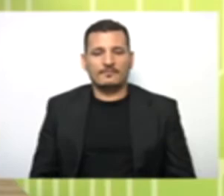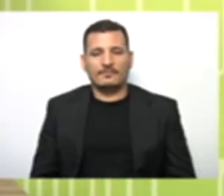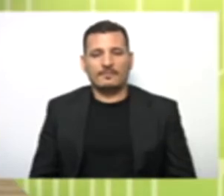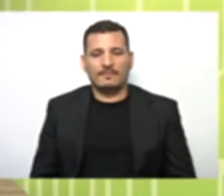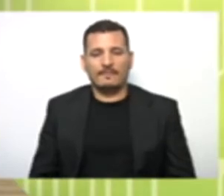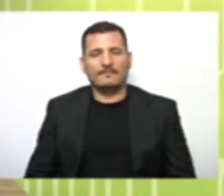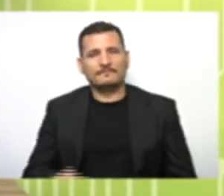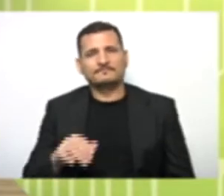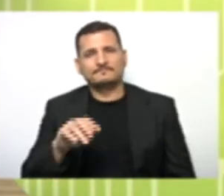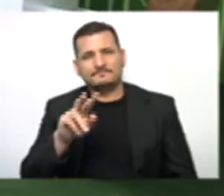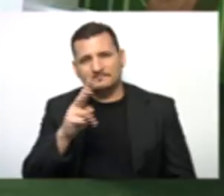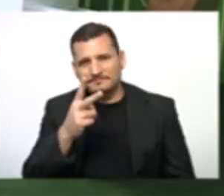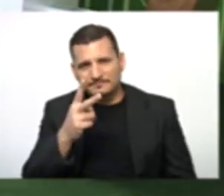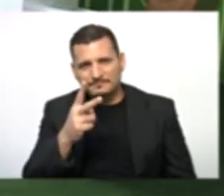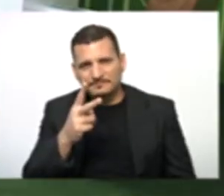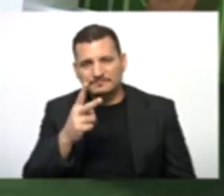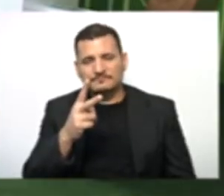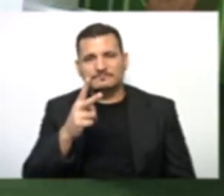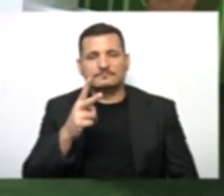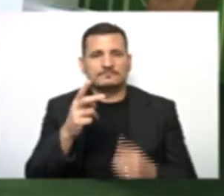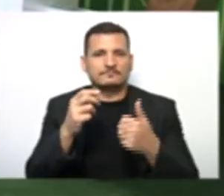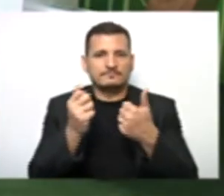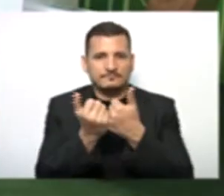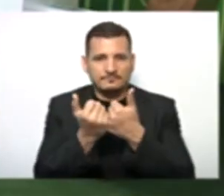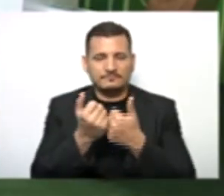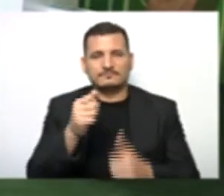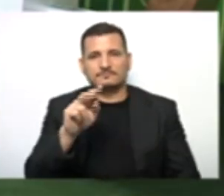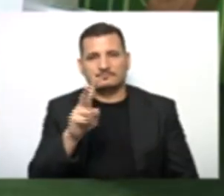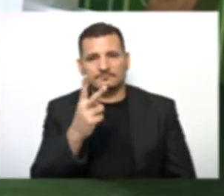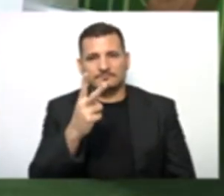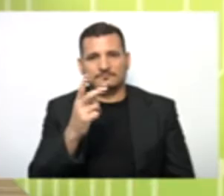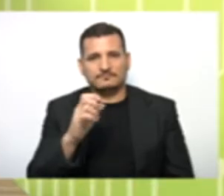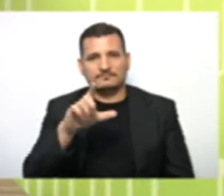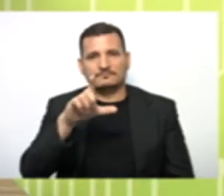o Hélio, né, o nome do aluno? Não, o tutor chama Hélio. O tutor